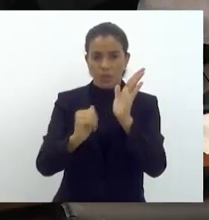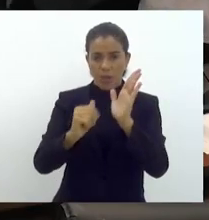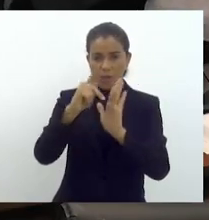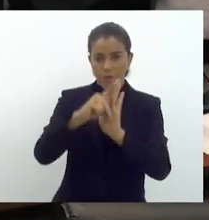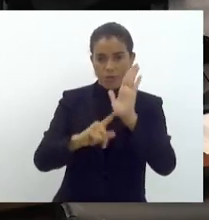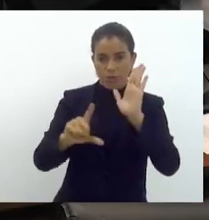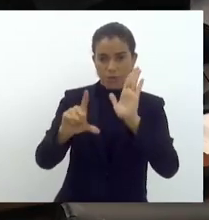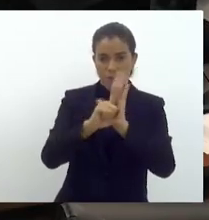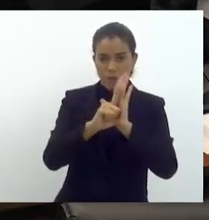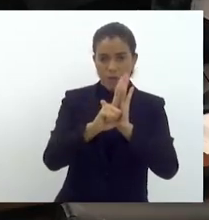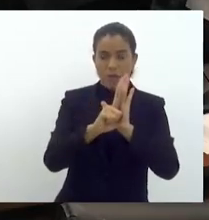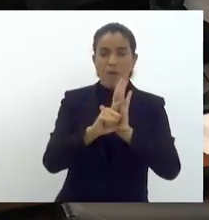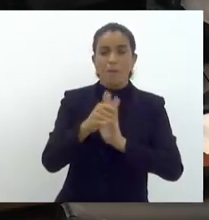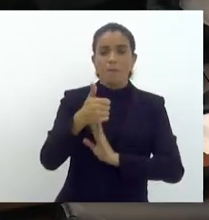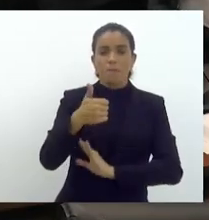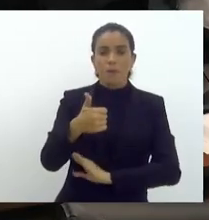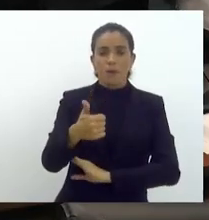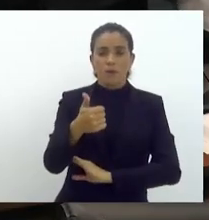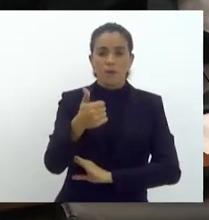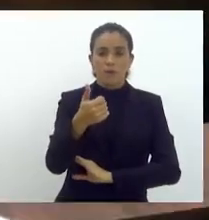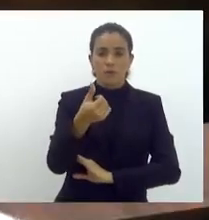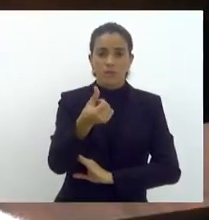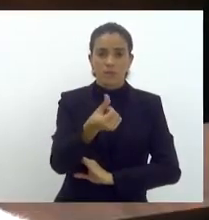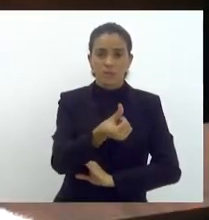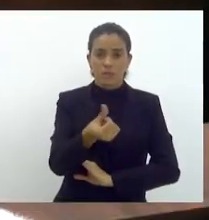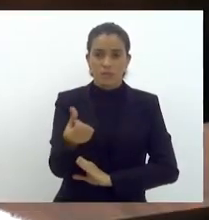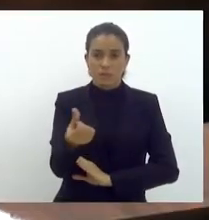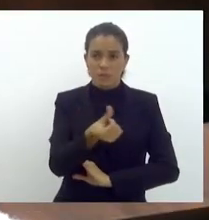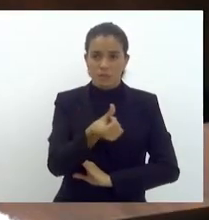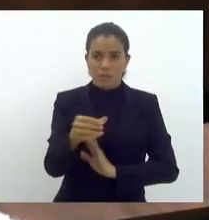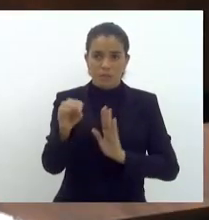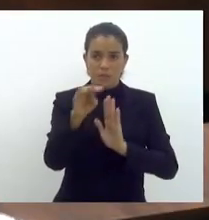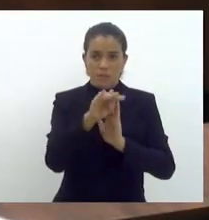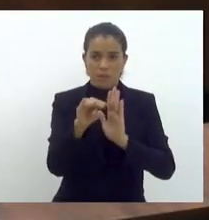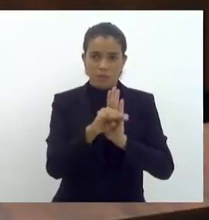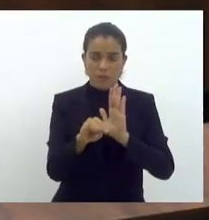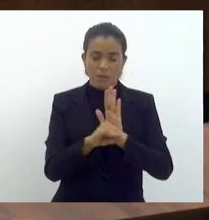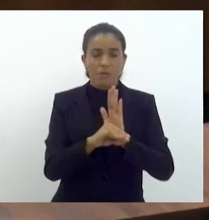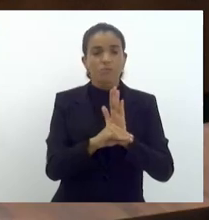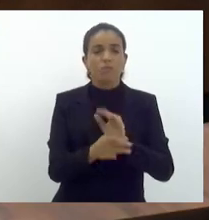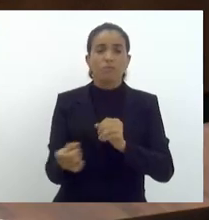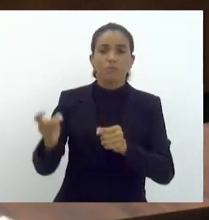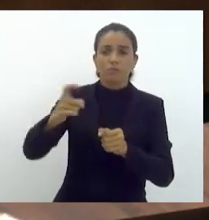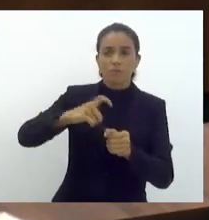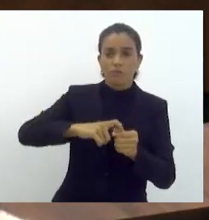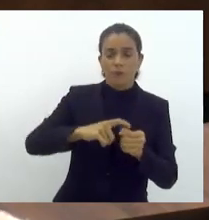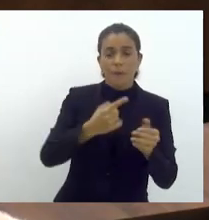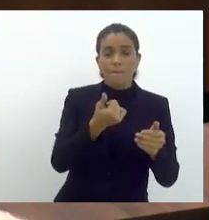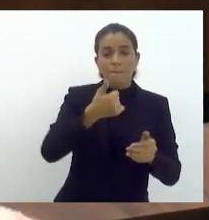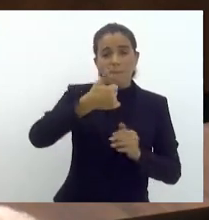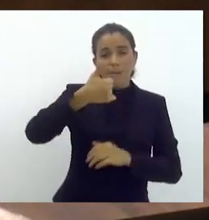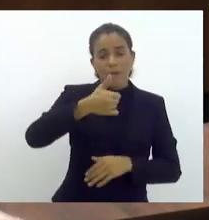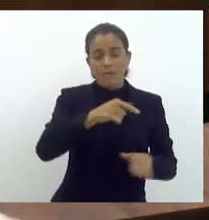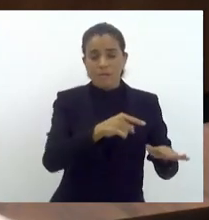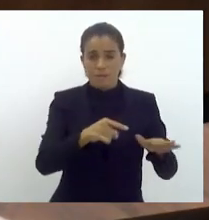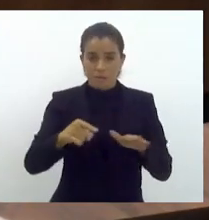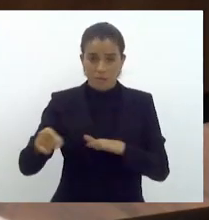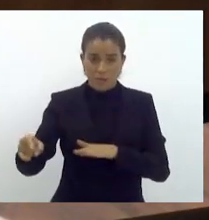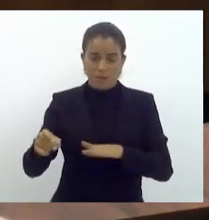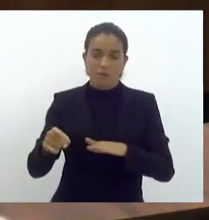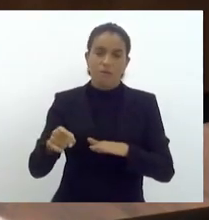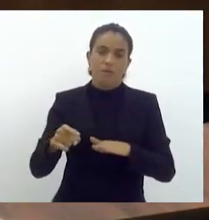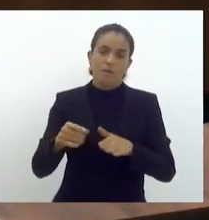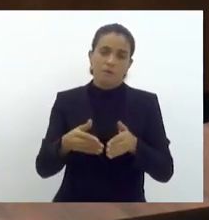projeto de lei 1066 2026 da pauta retornando na primeira semana do retorno do recesso